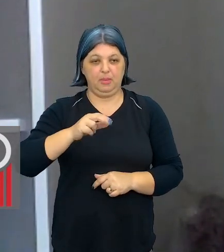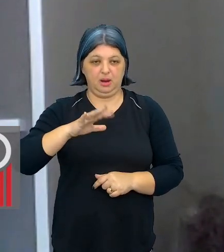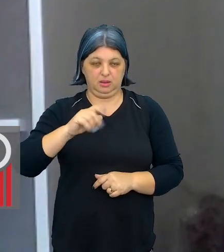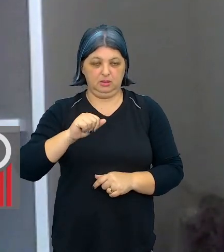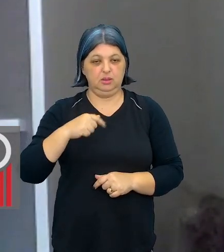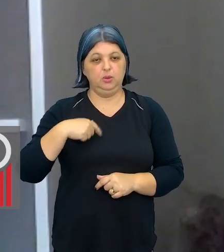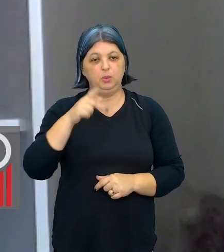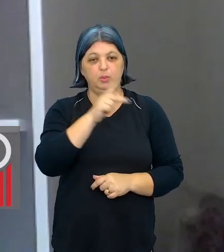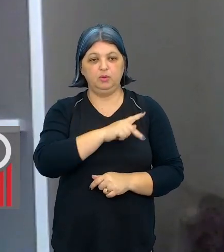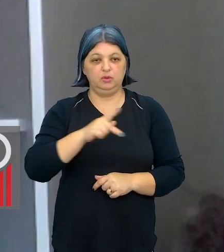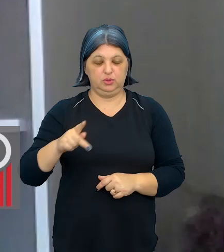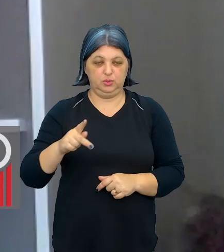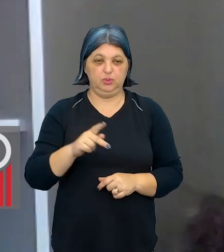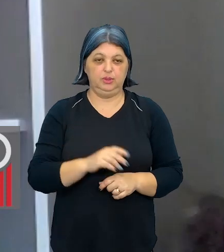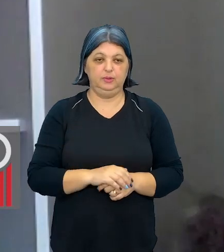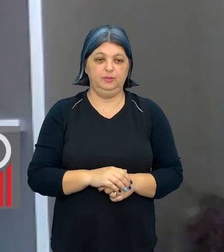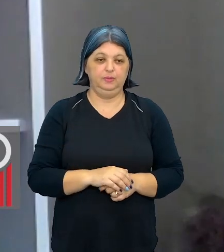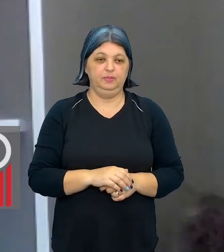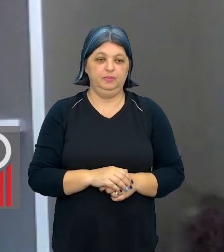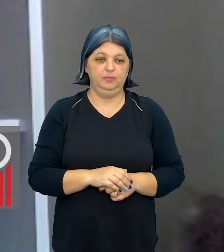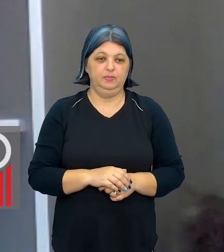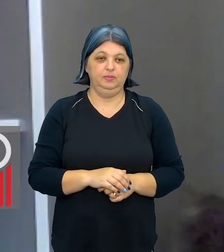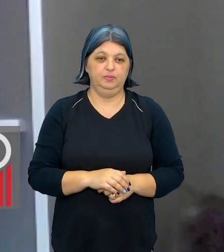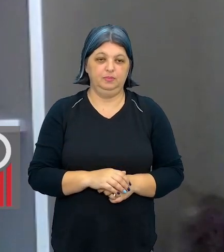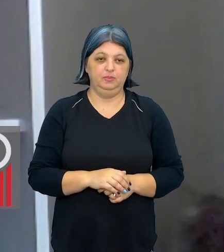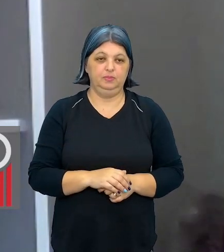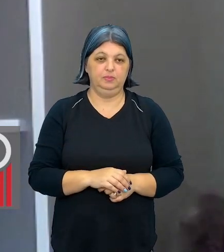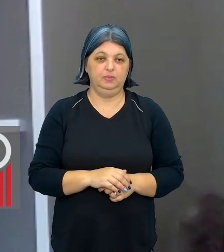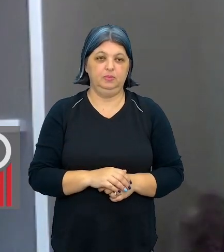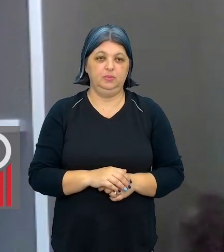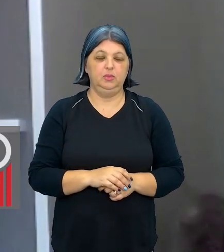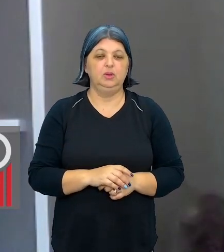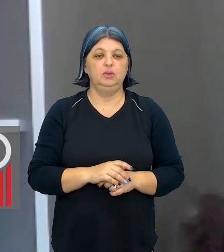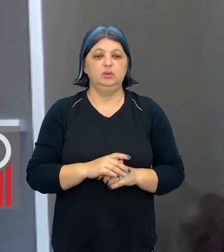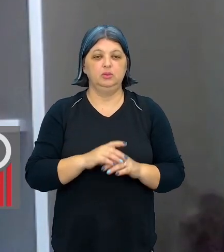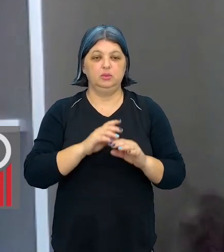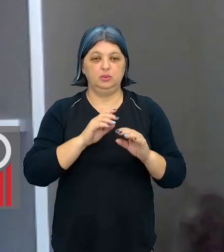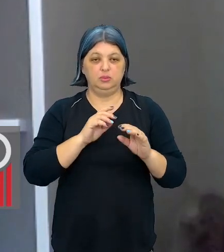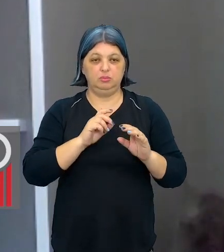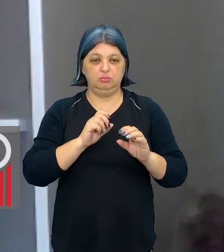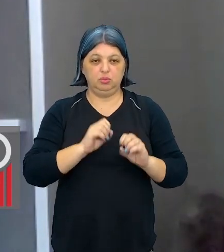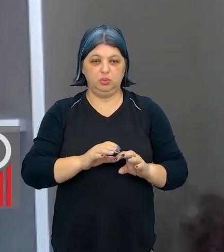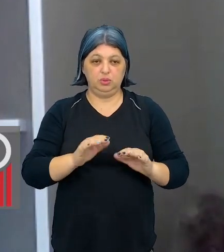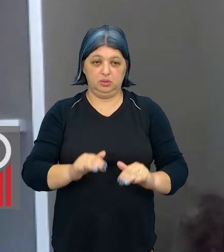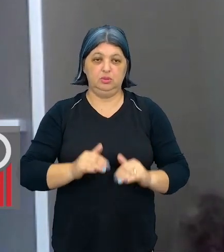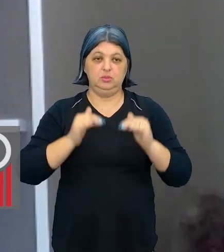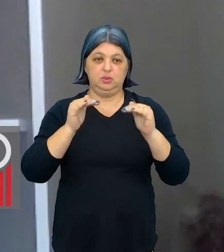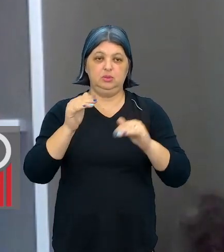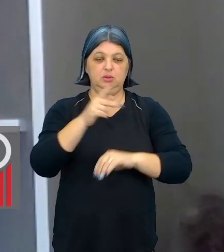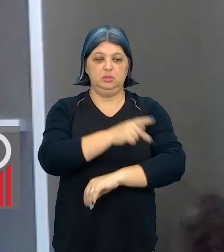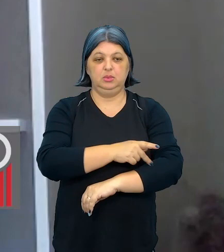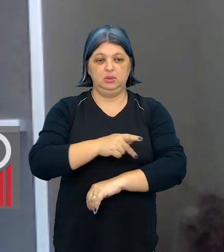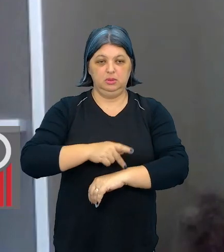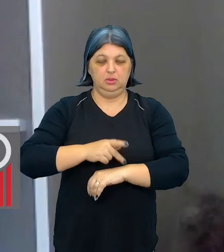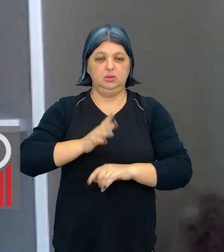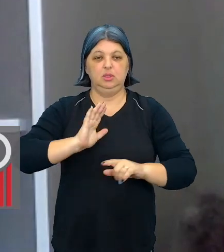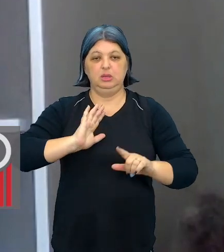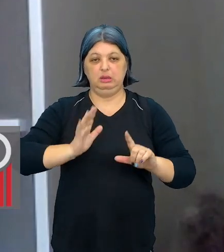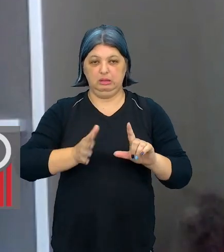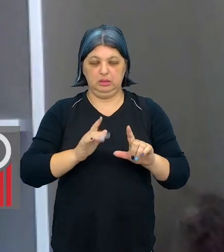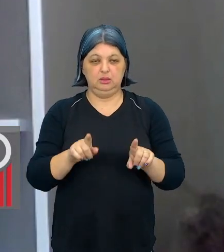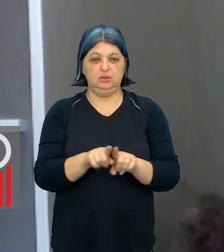sou professora. Atualmente no ensino superior, na área de pedagogia e letras. A